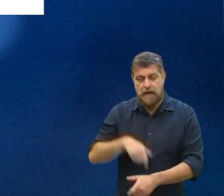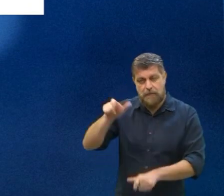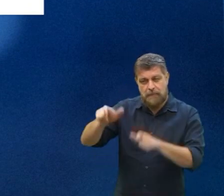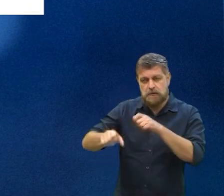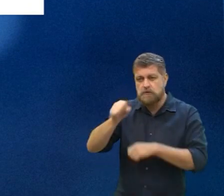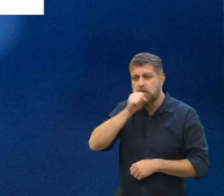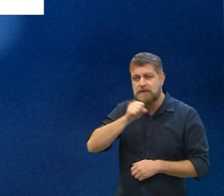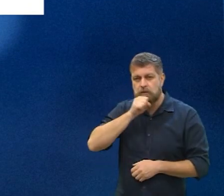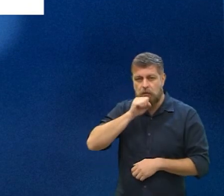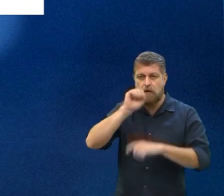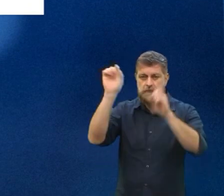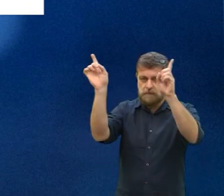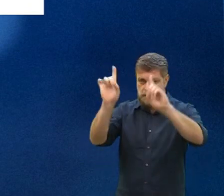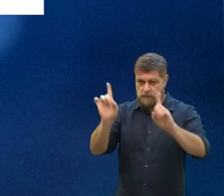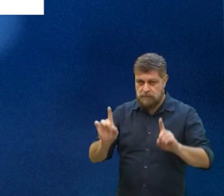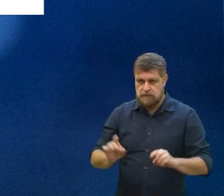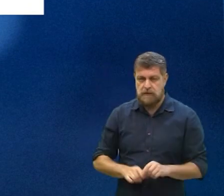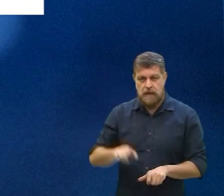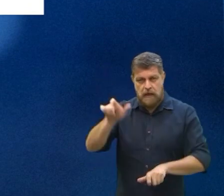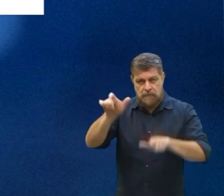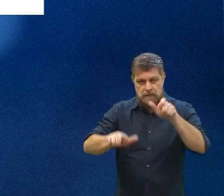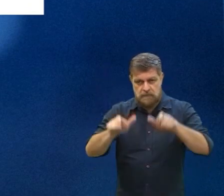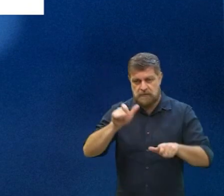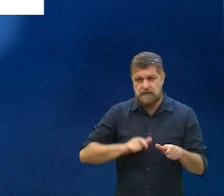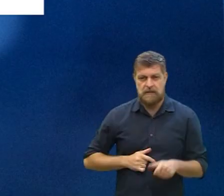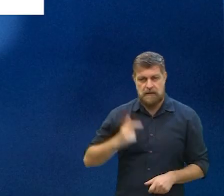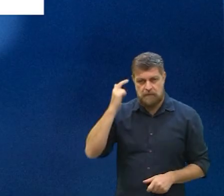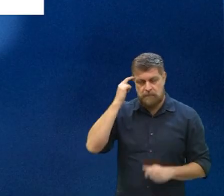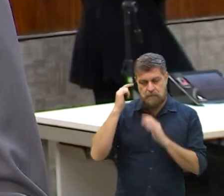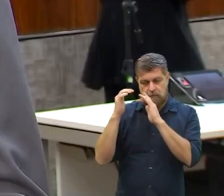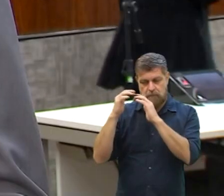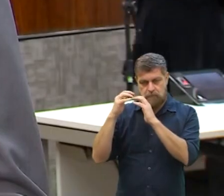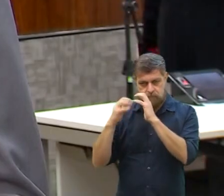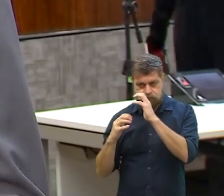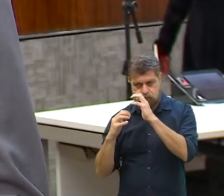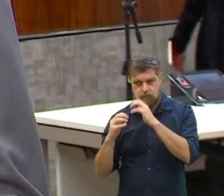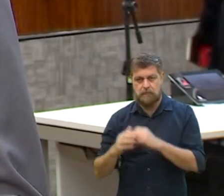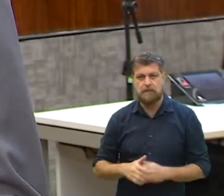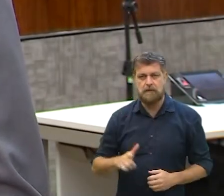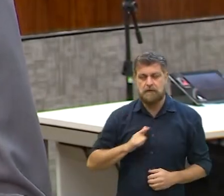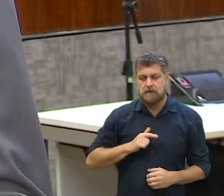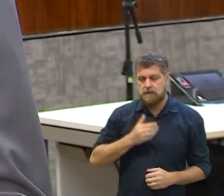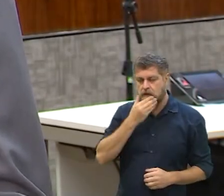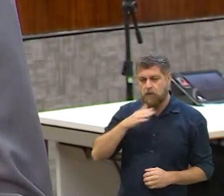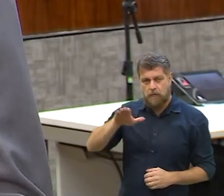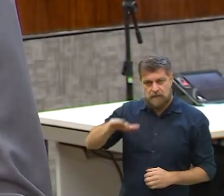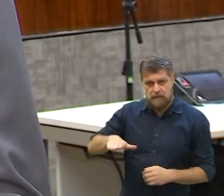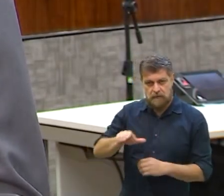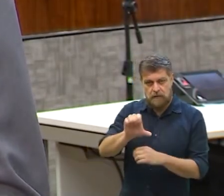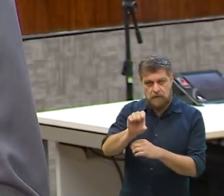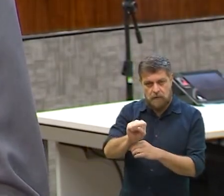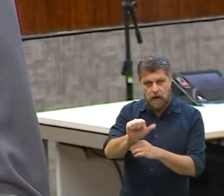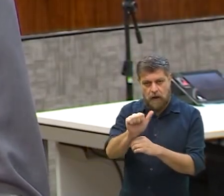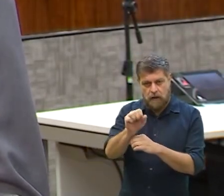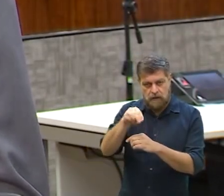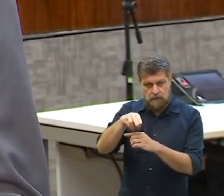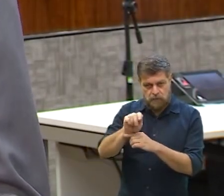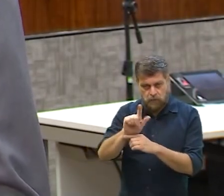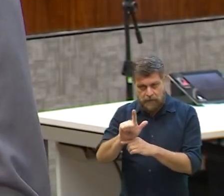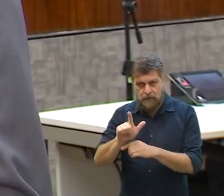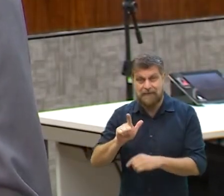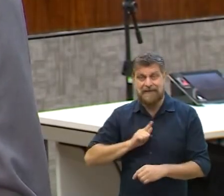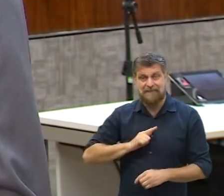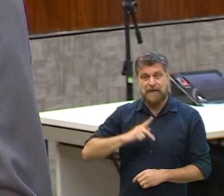idosos, pessoas com deficiência ou portadoras de paralisia cerebral. É um garotinho chamado Samuel. Ele